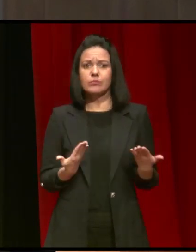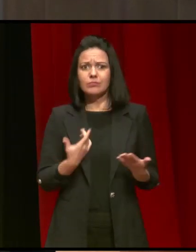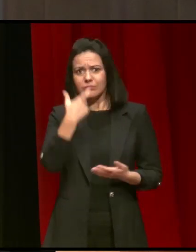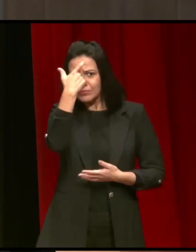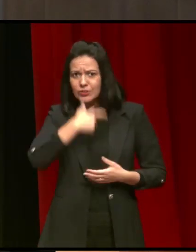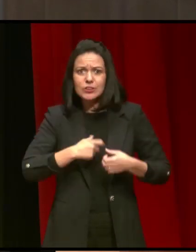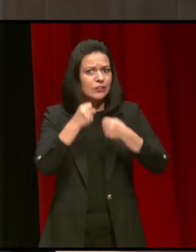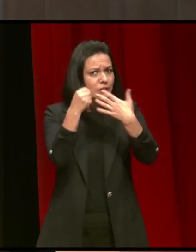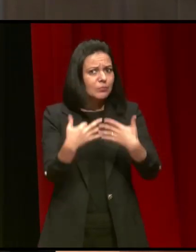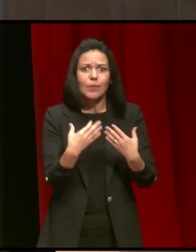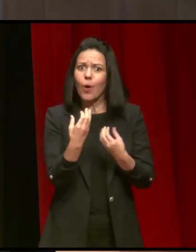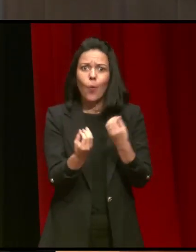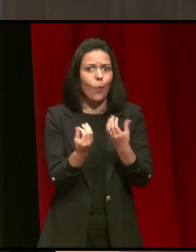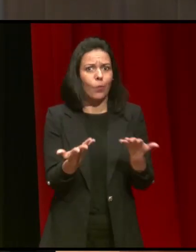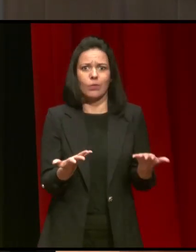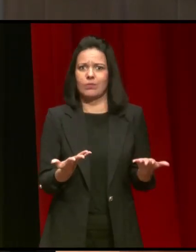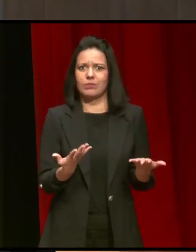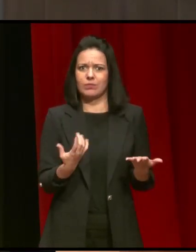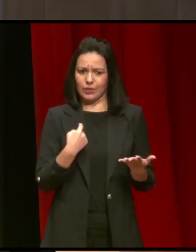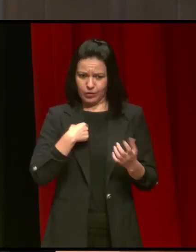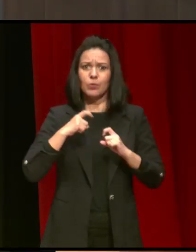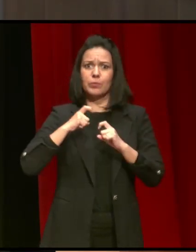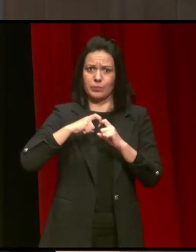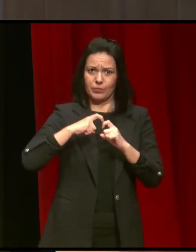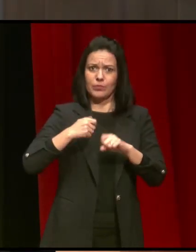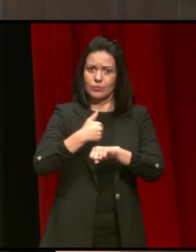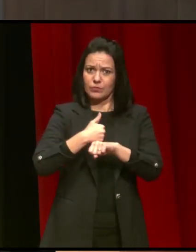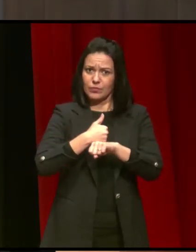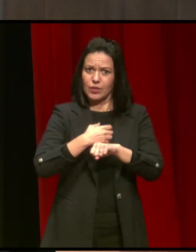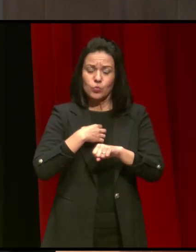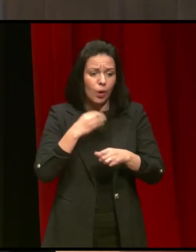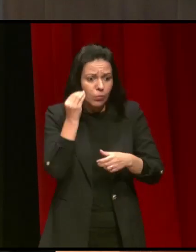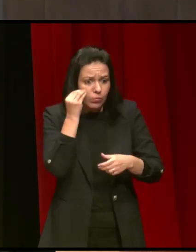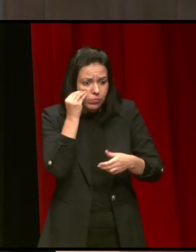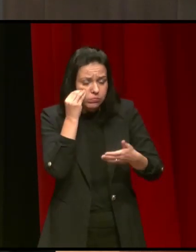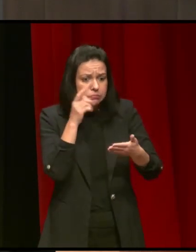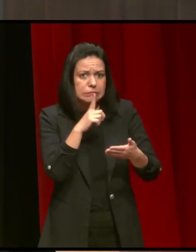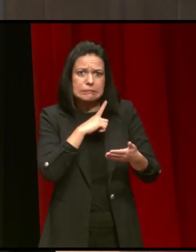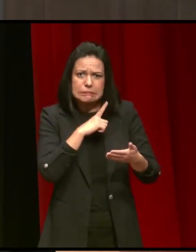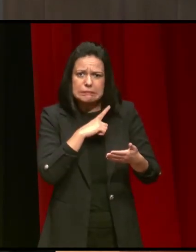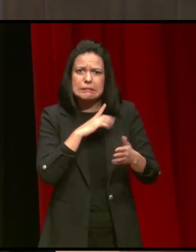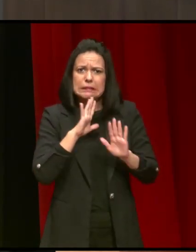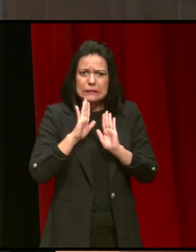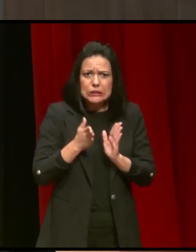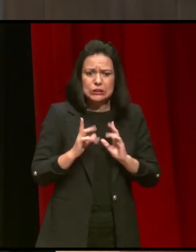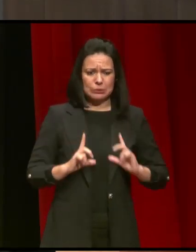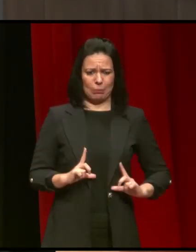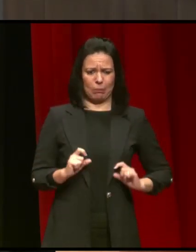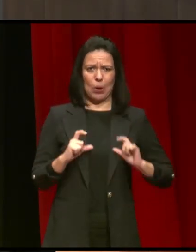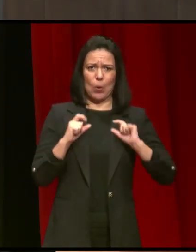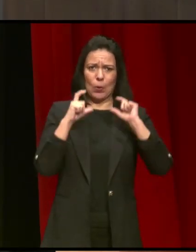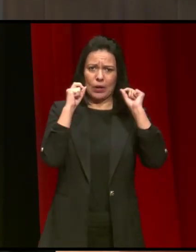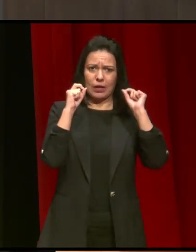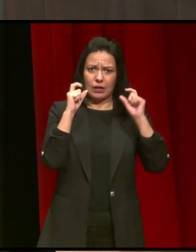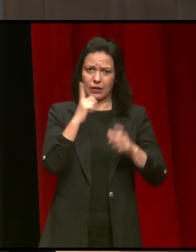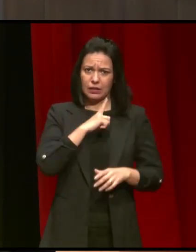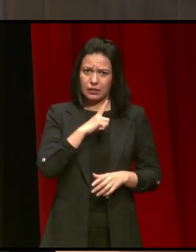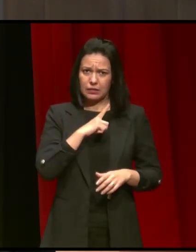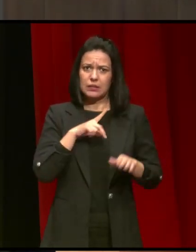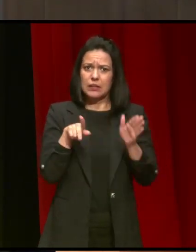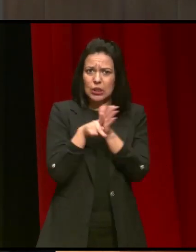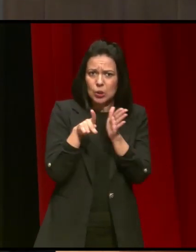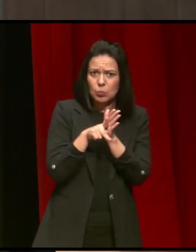Deus. Eu sou médico, eu vi o exame, rapaz, tinha um monte de nódulo aqui, ali, tá, no colo, tirou um pedaço do